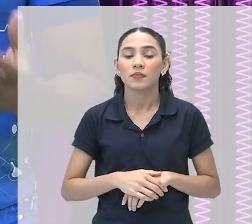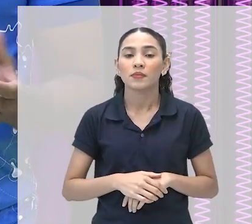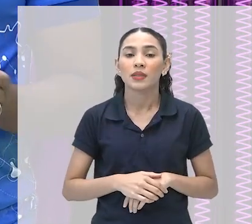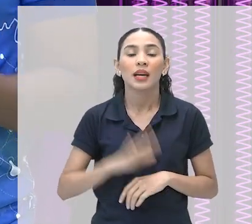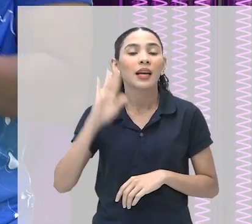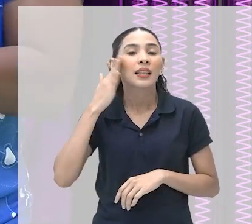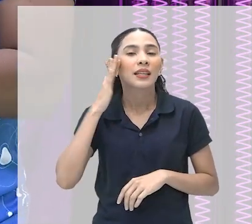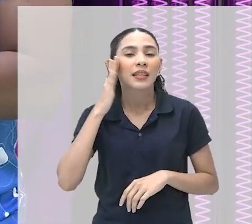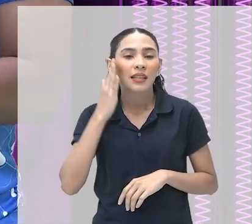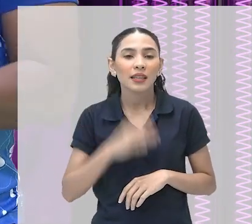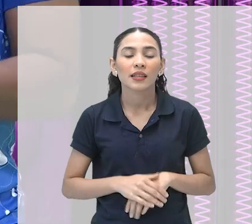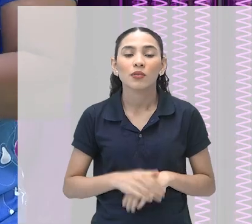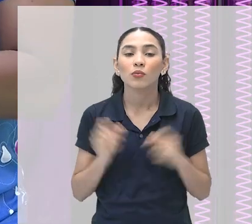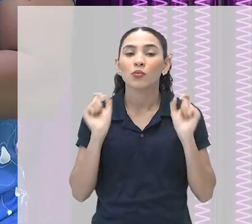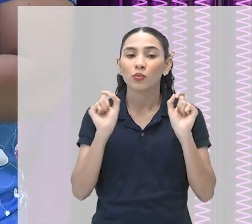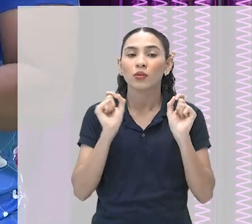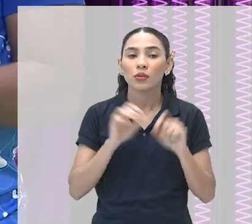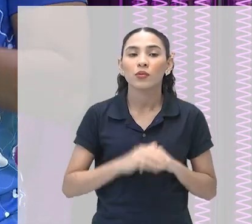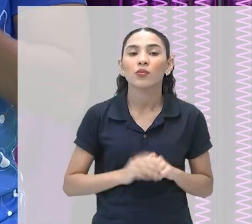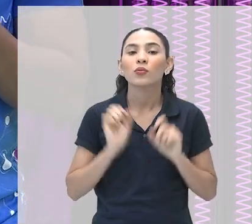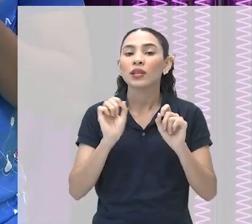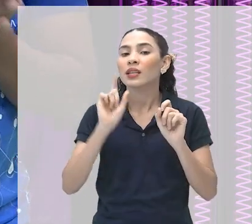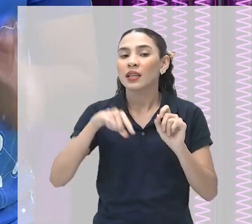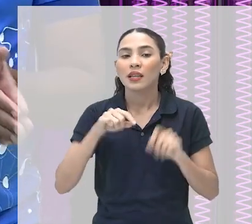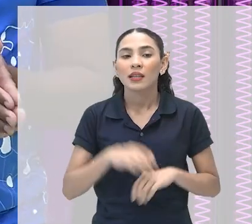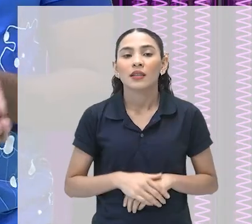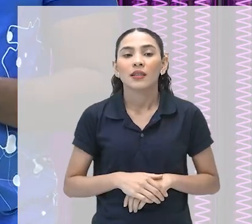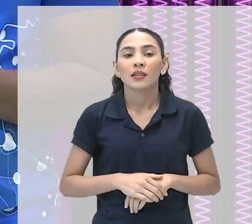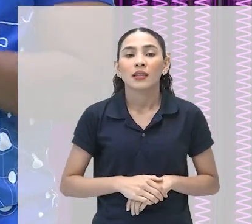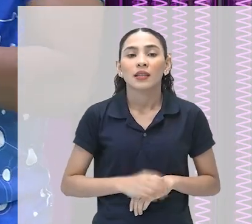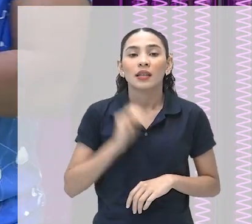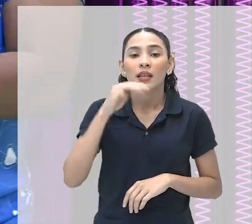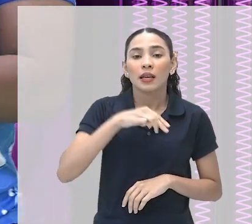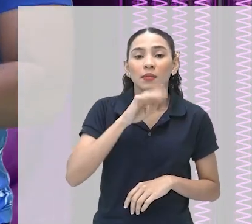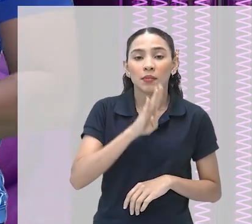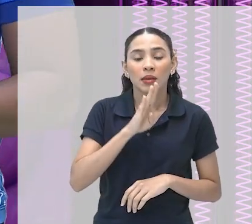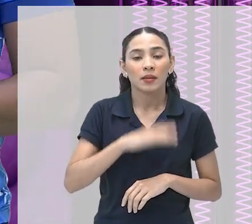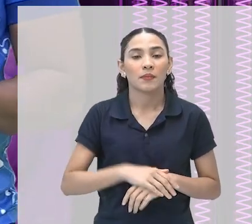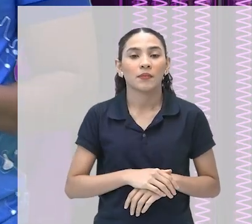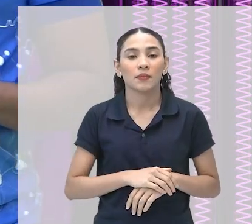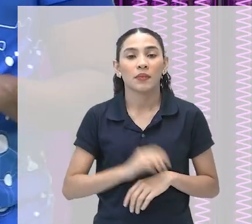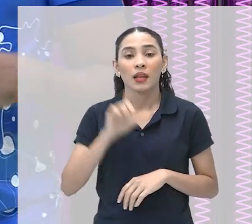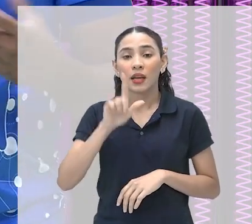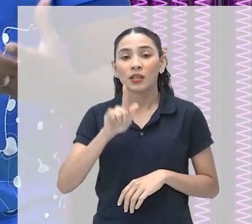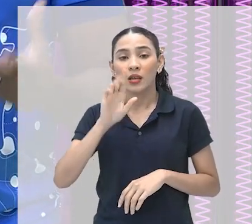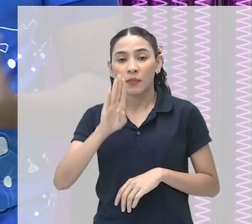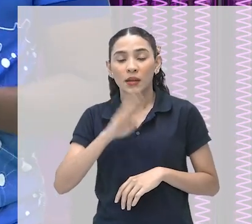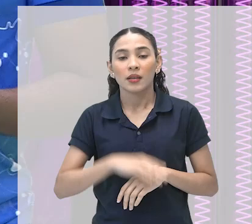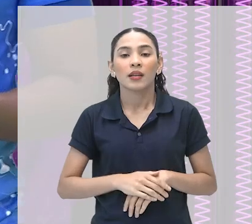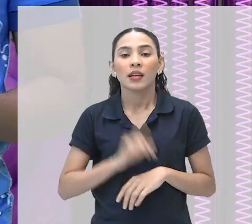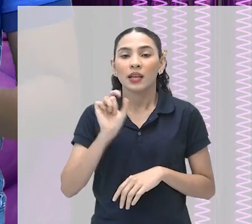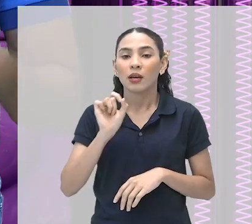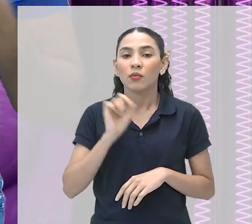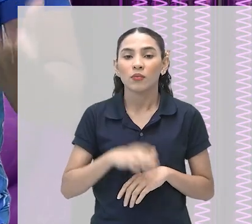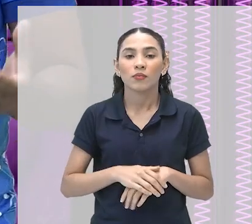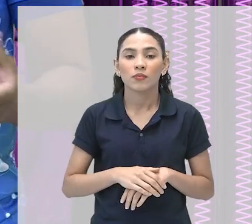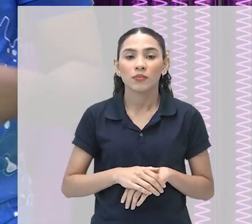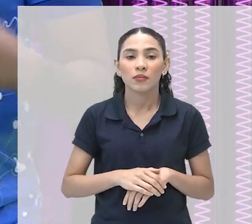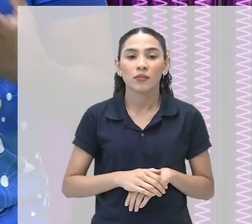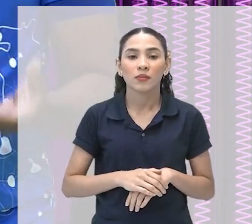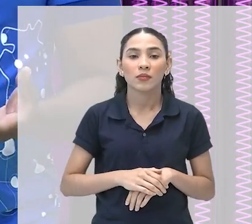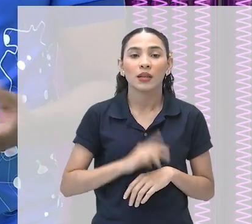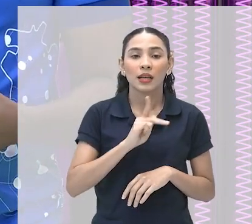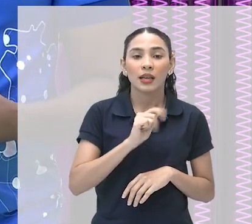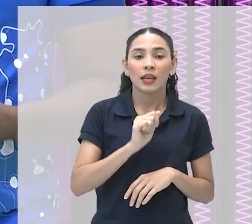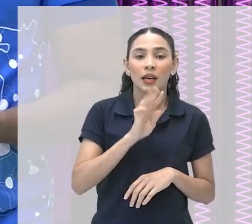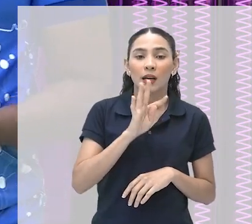que entender agora o que é esse MB, esse GB, né, que são o kbyte,